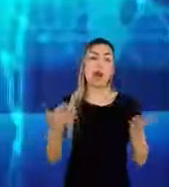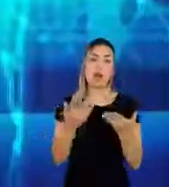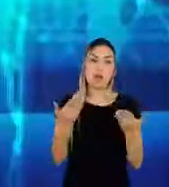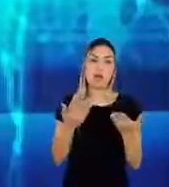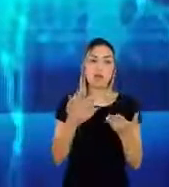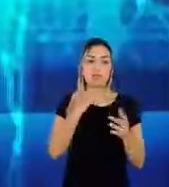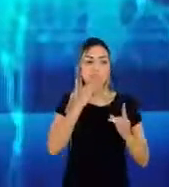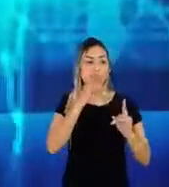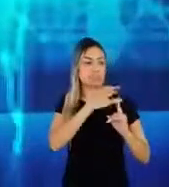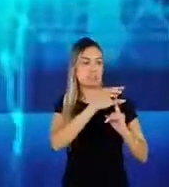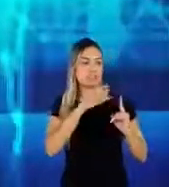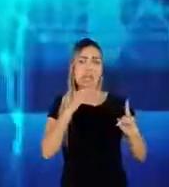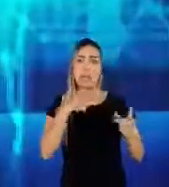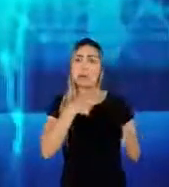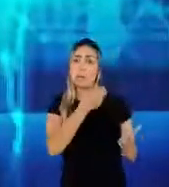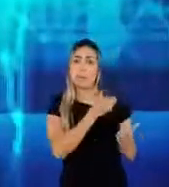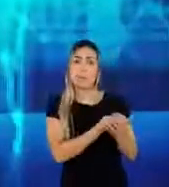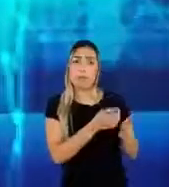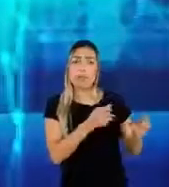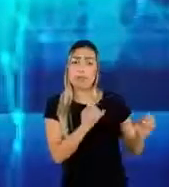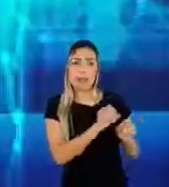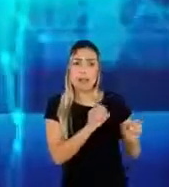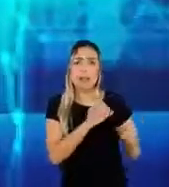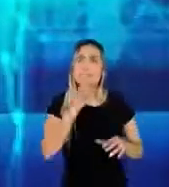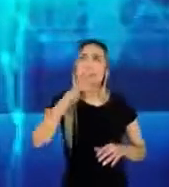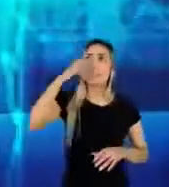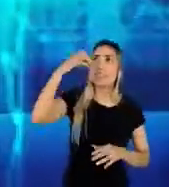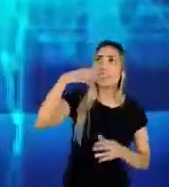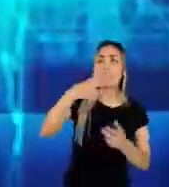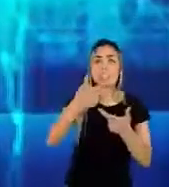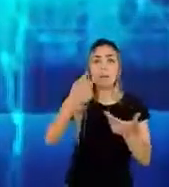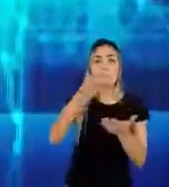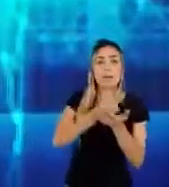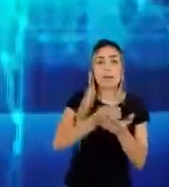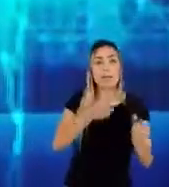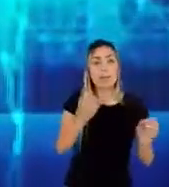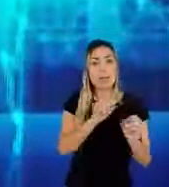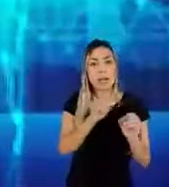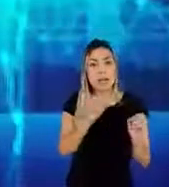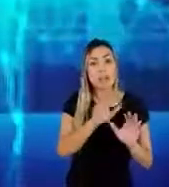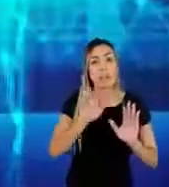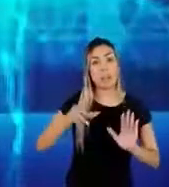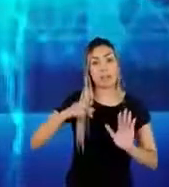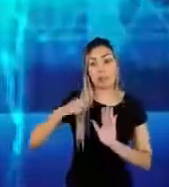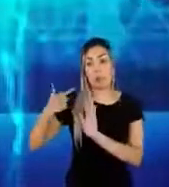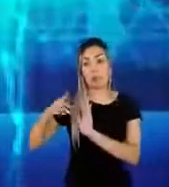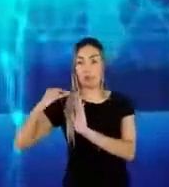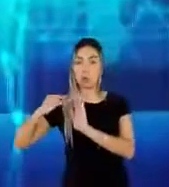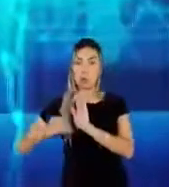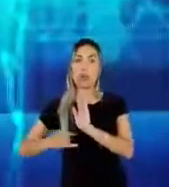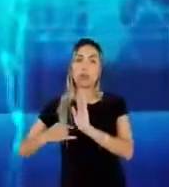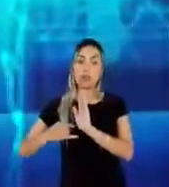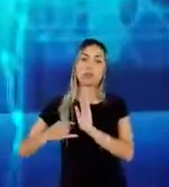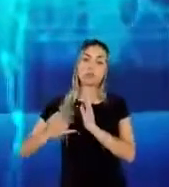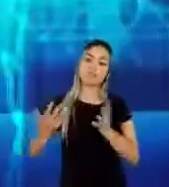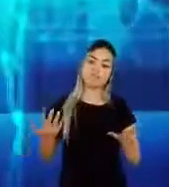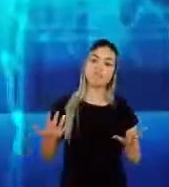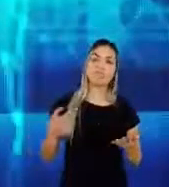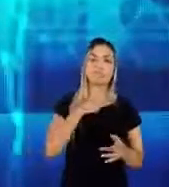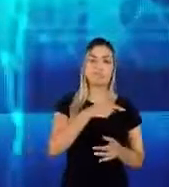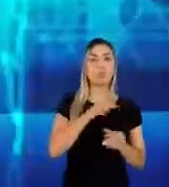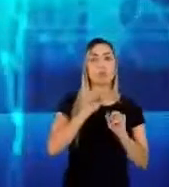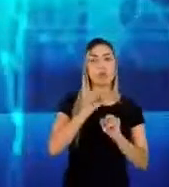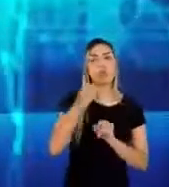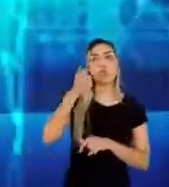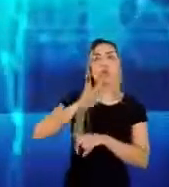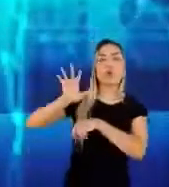mesmo inadimplente com a compra de energia, mas com a conexão em um outro contrato com o sistema, ele, então, continua recebendo